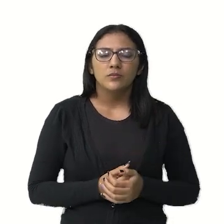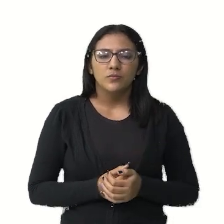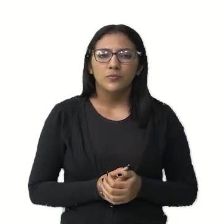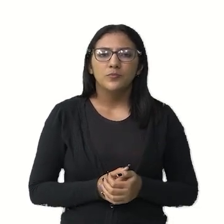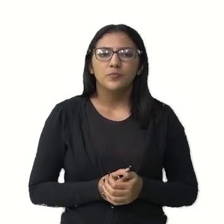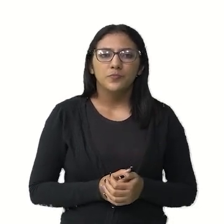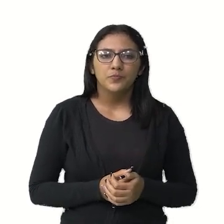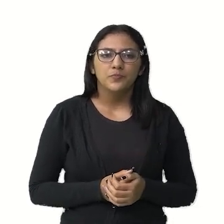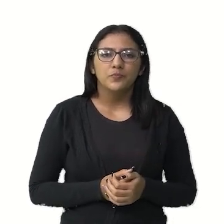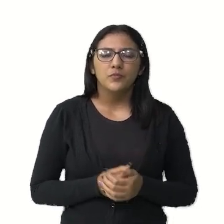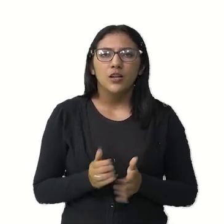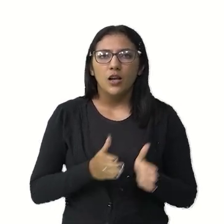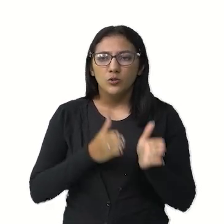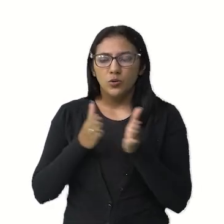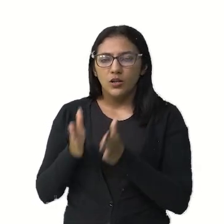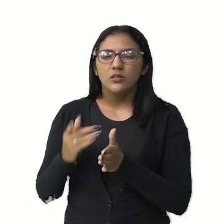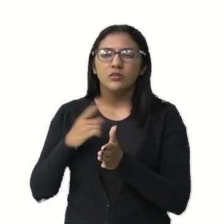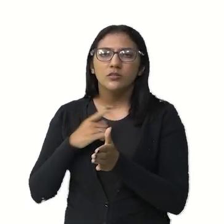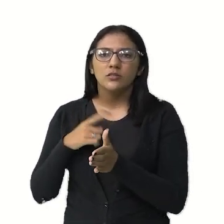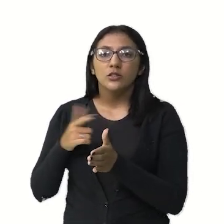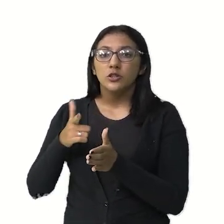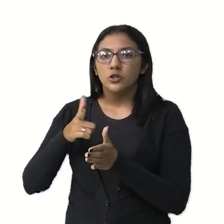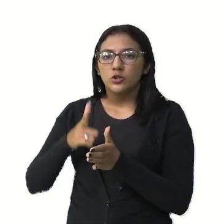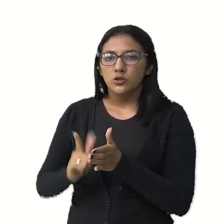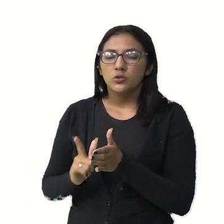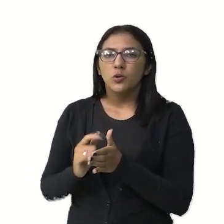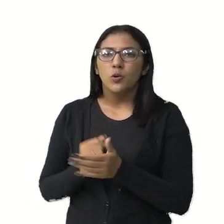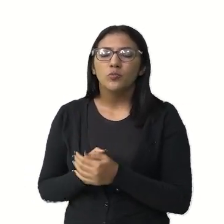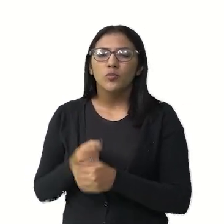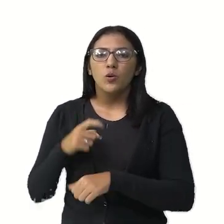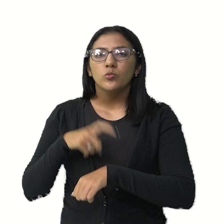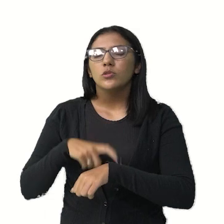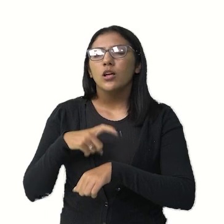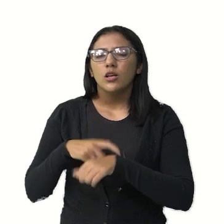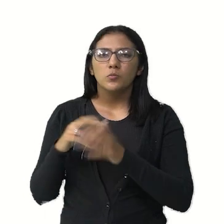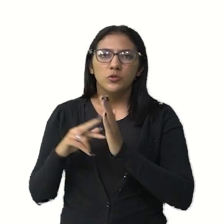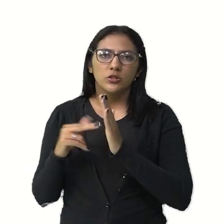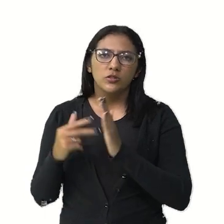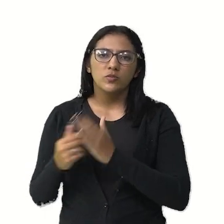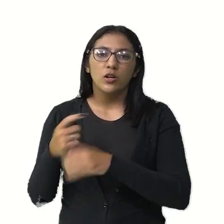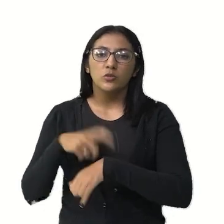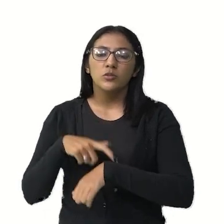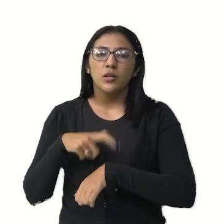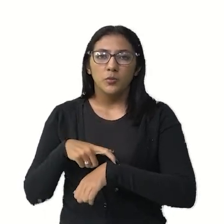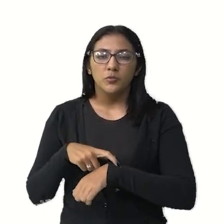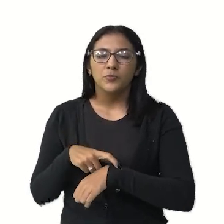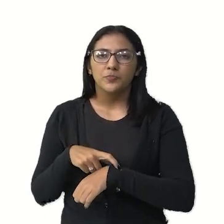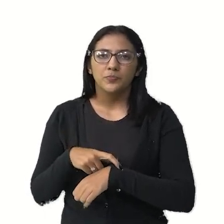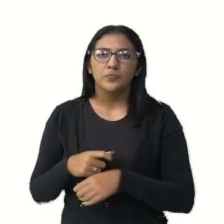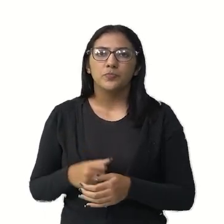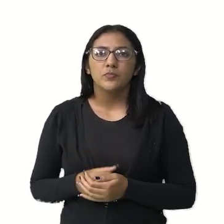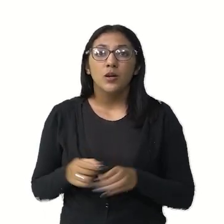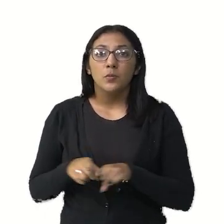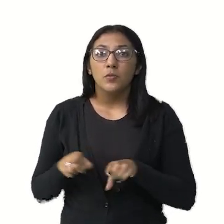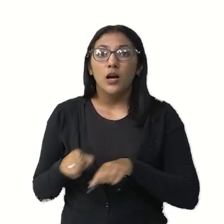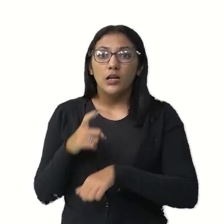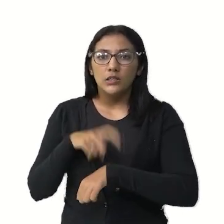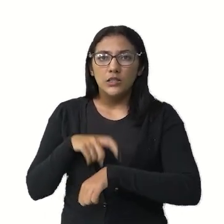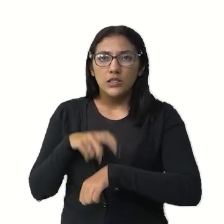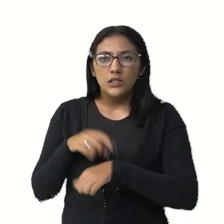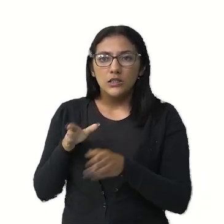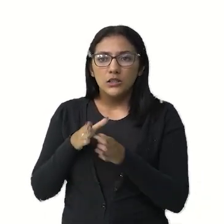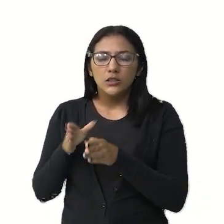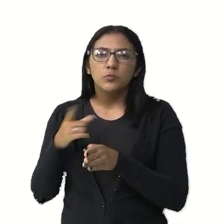OP. E novamente nós temos aqui a outra grandeza chamada tempo. Tempo